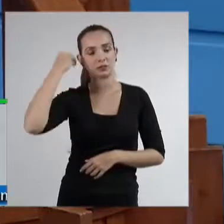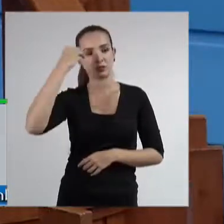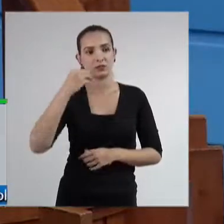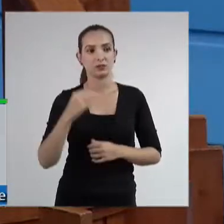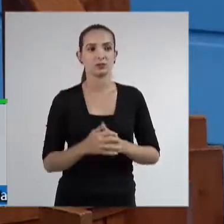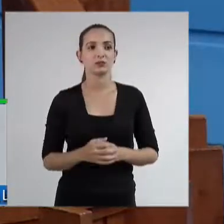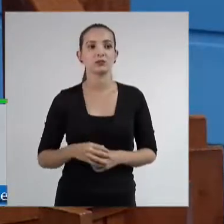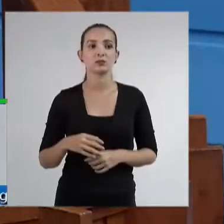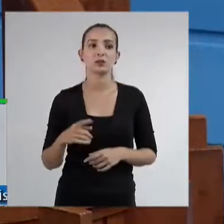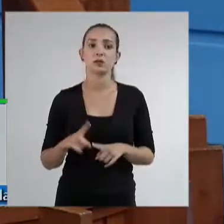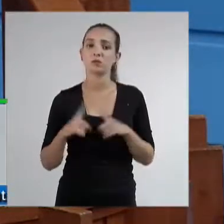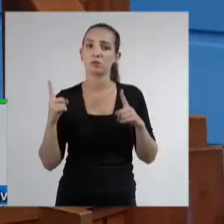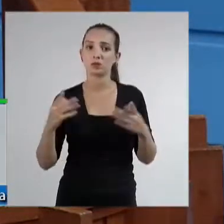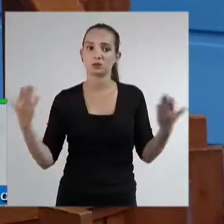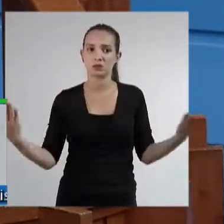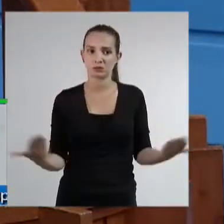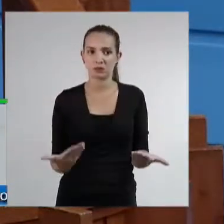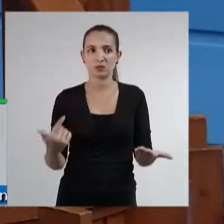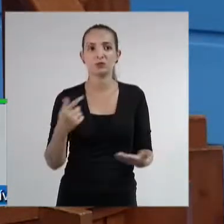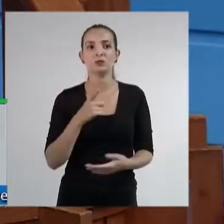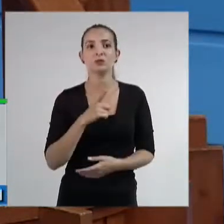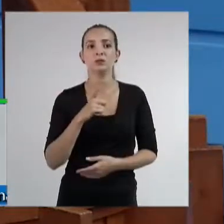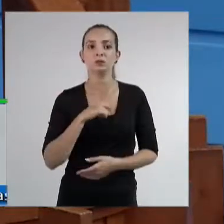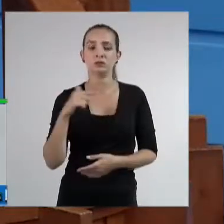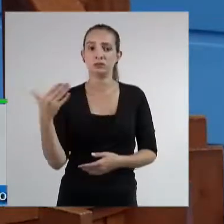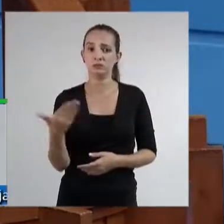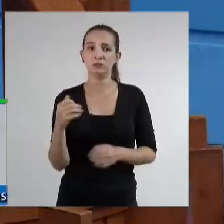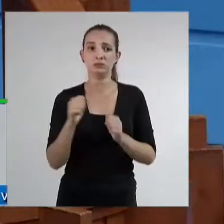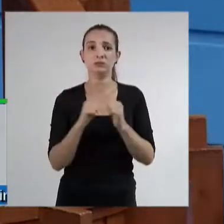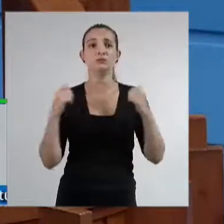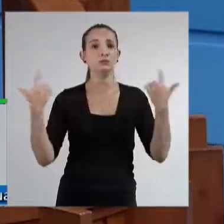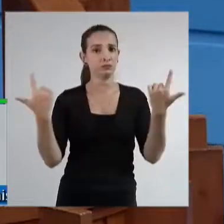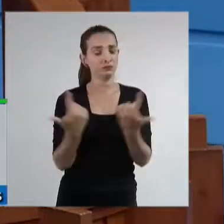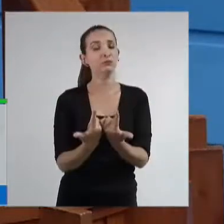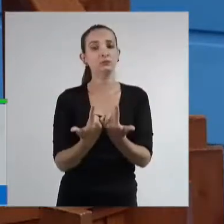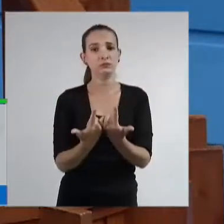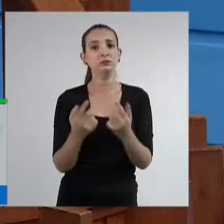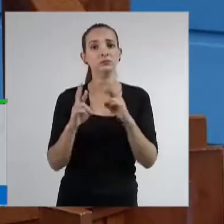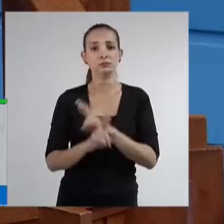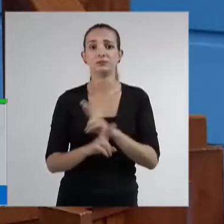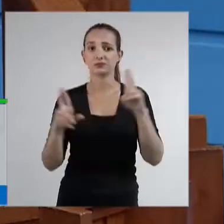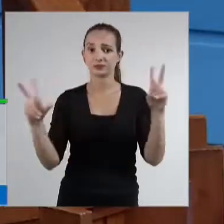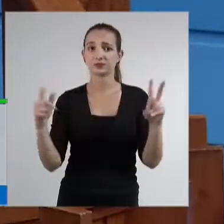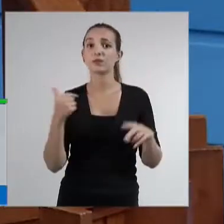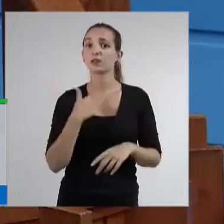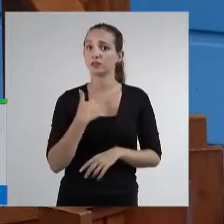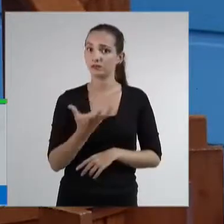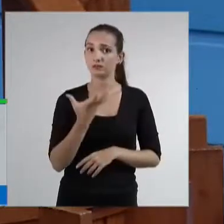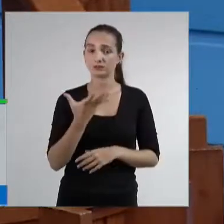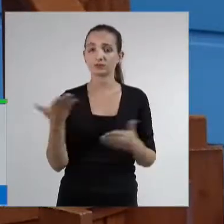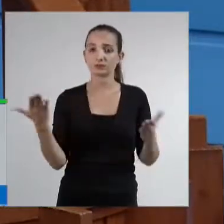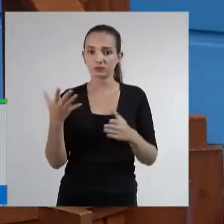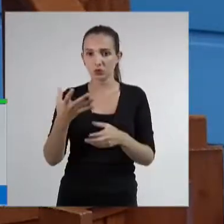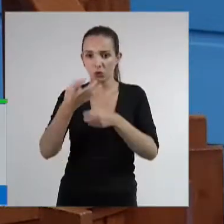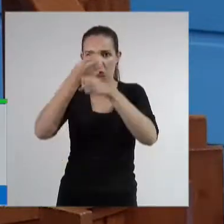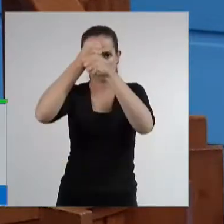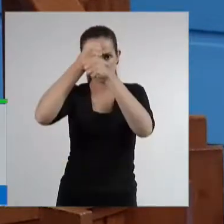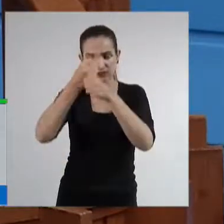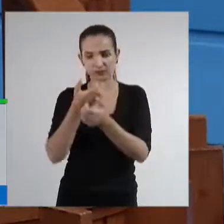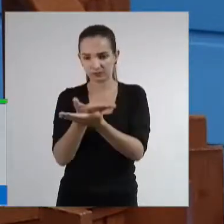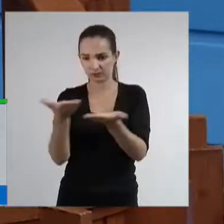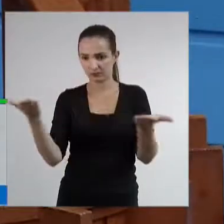eu estou numa casa diferente das que eu convivi. E quero aqui contar com a colaboração de todos